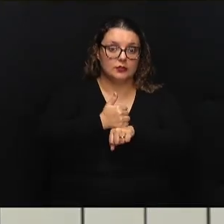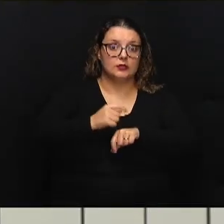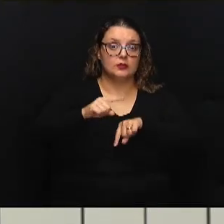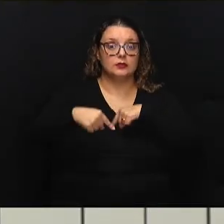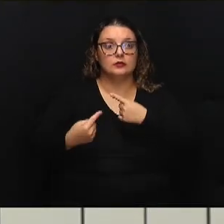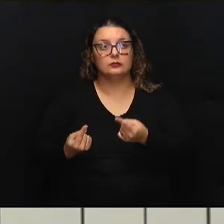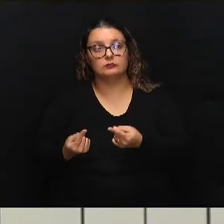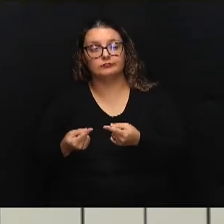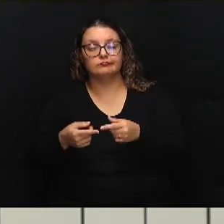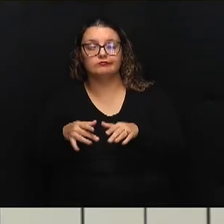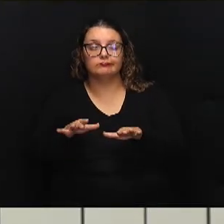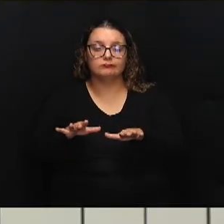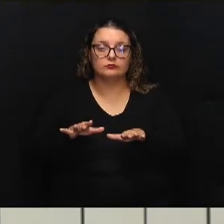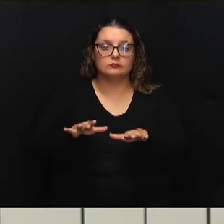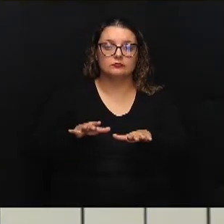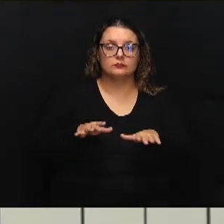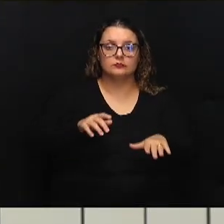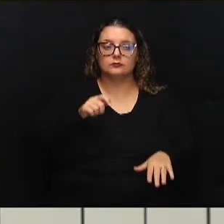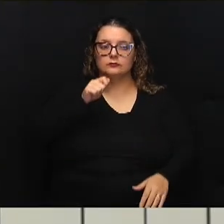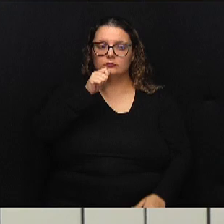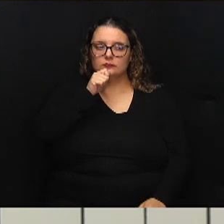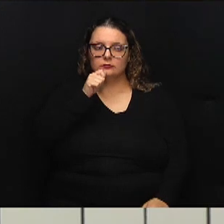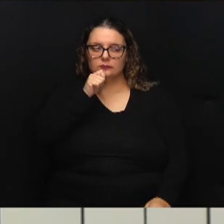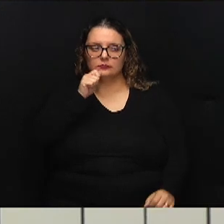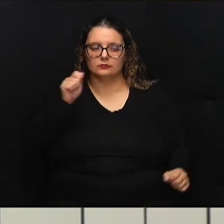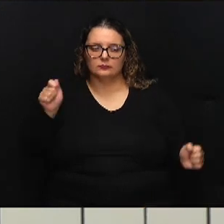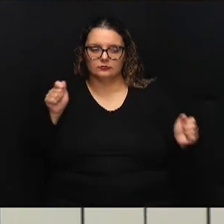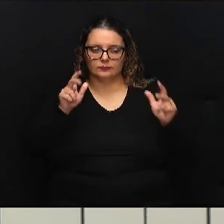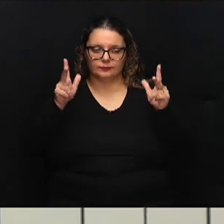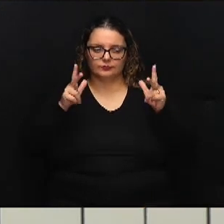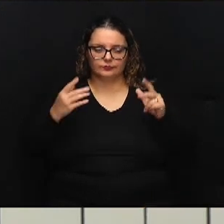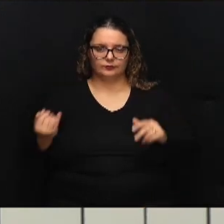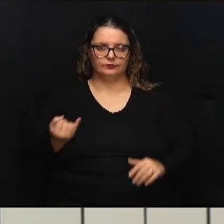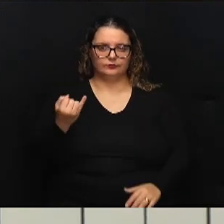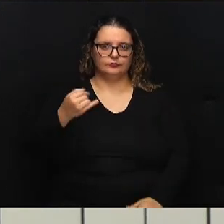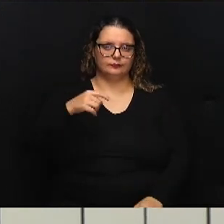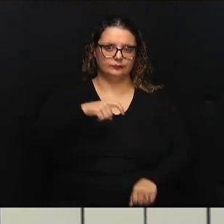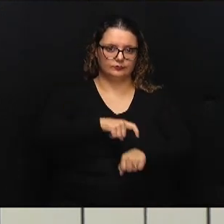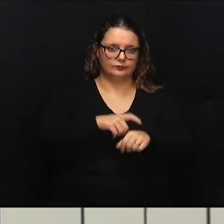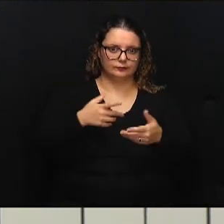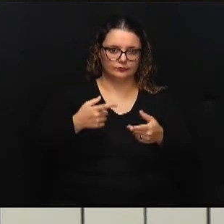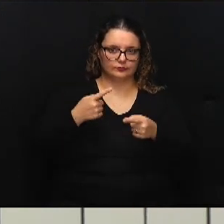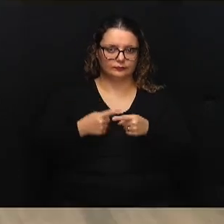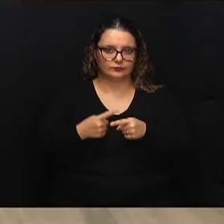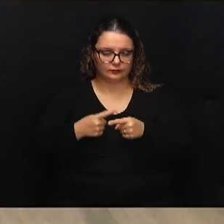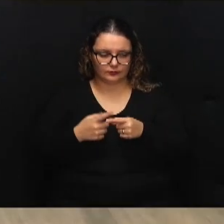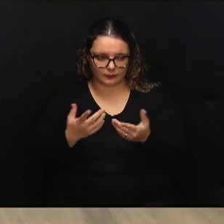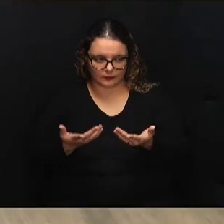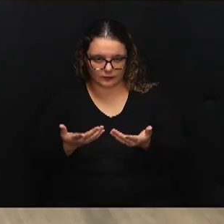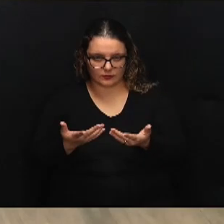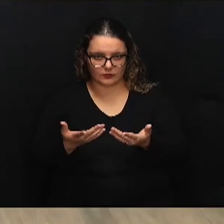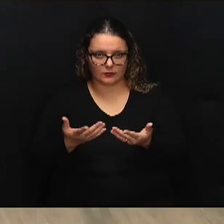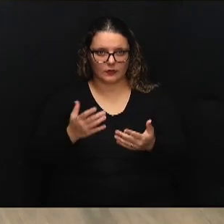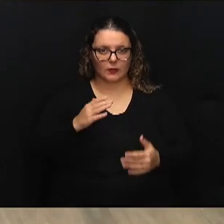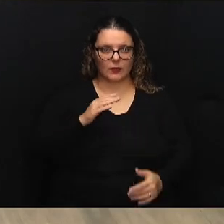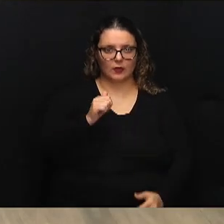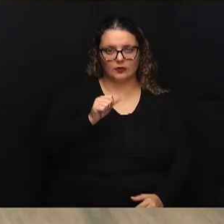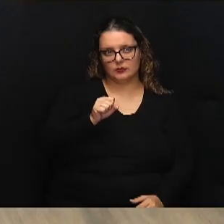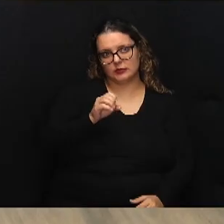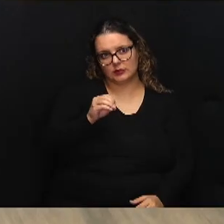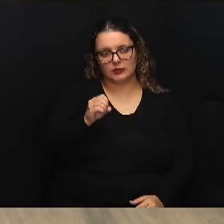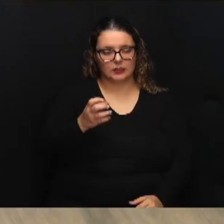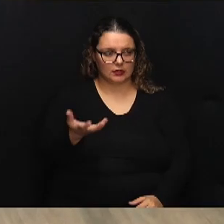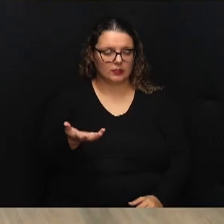outras ainda não se atentaram a esse importante fator, porque os casos, né,